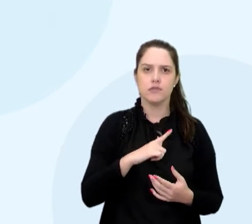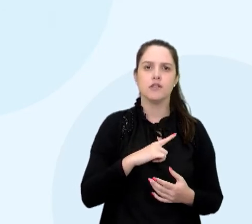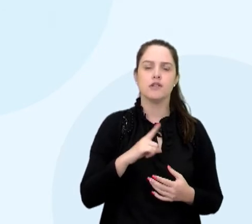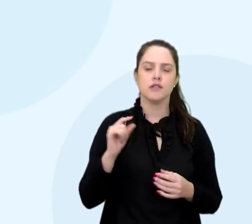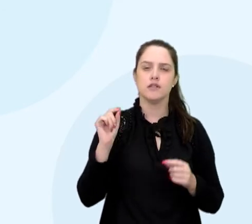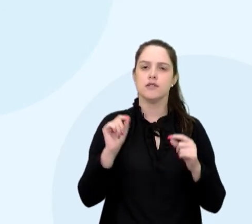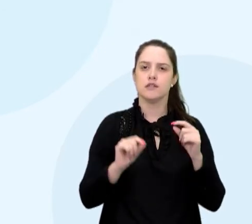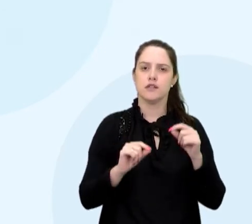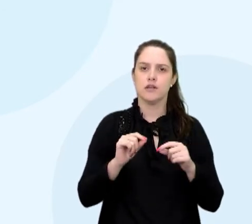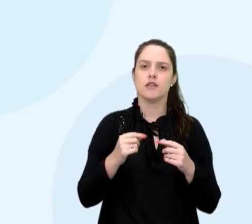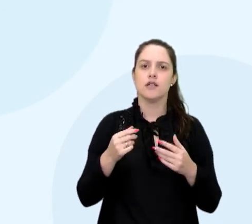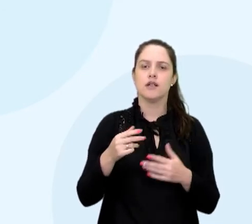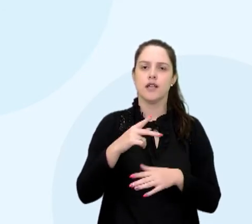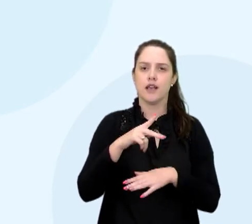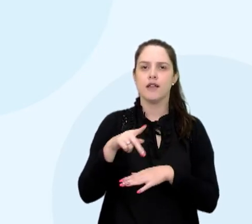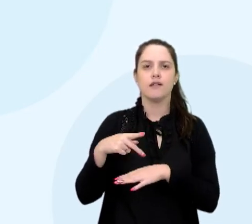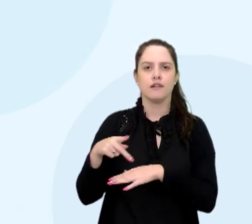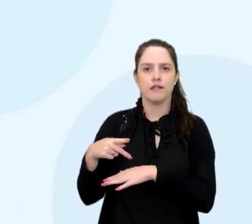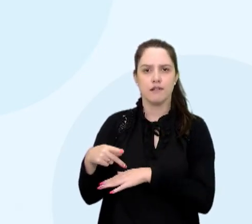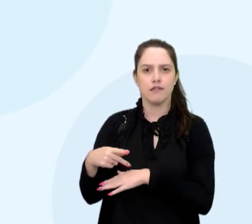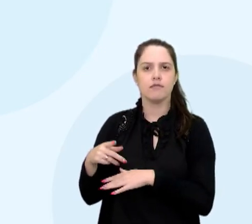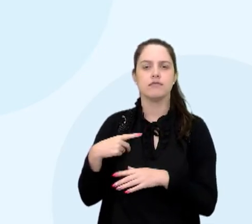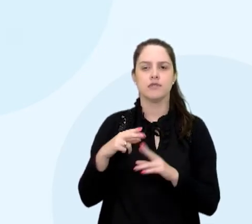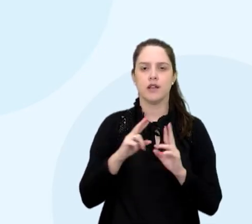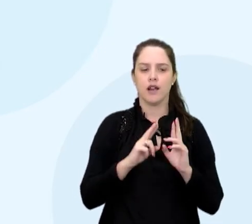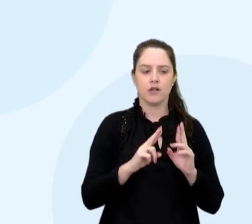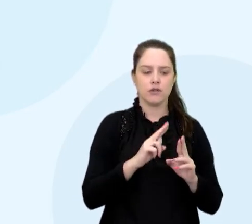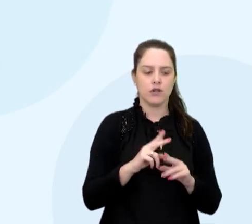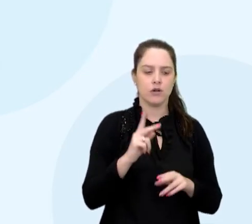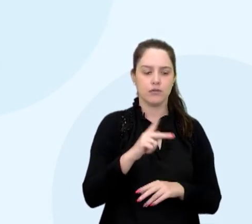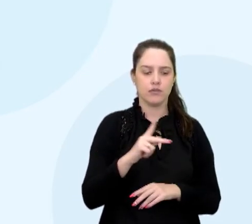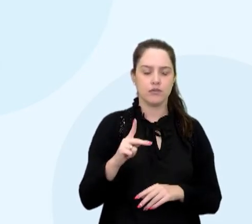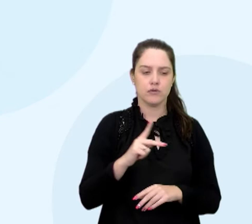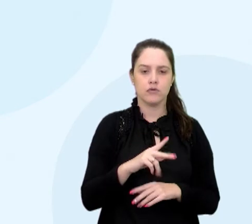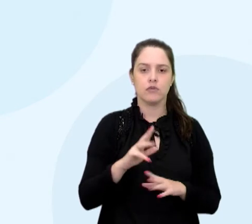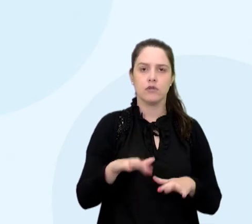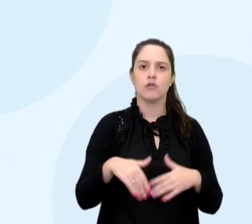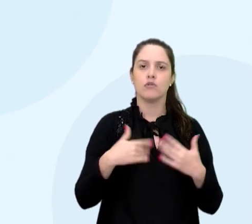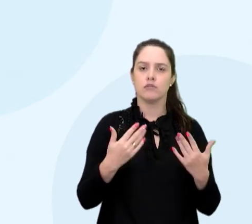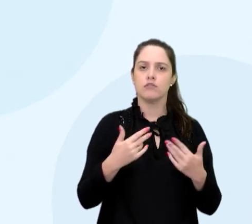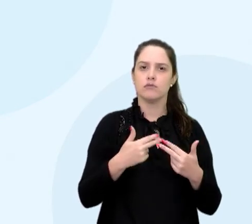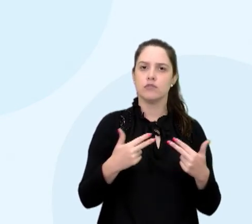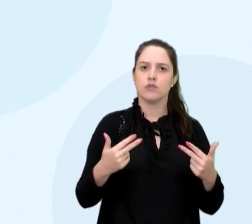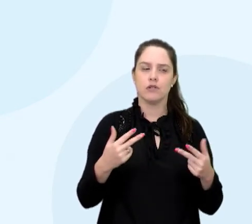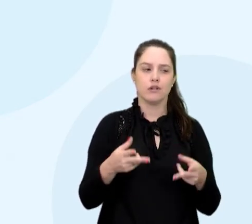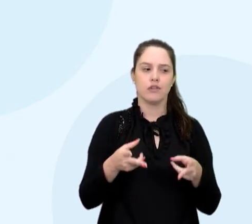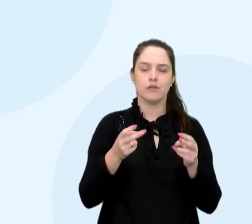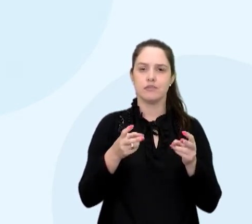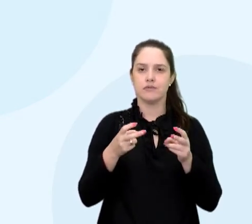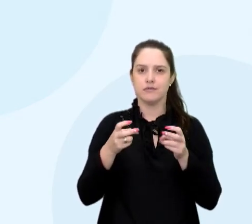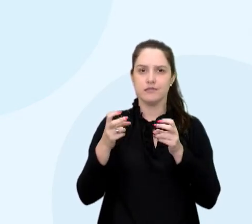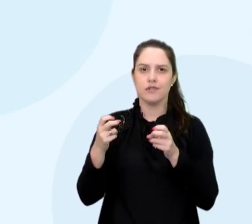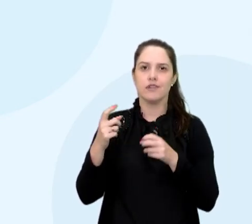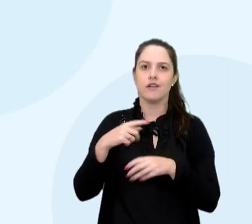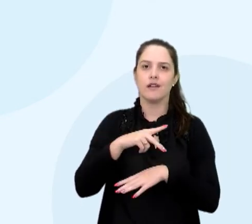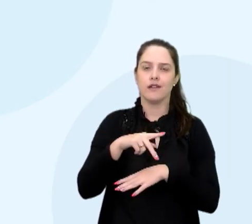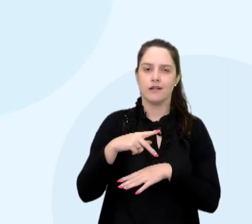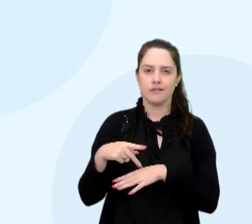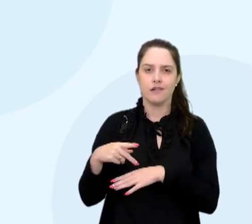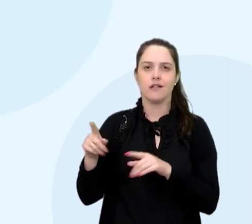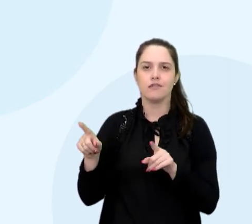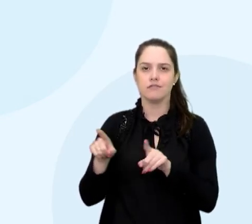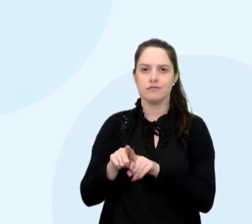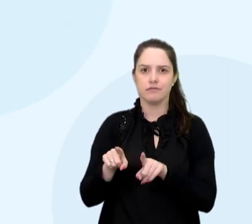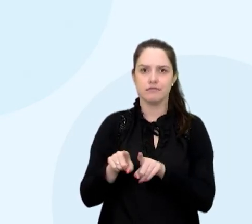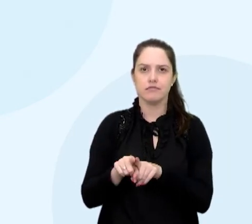da imprensa internacional, que também está relacionado com o professor Mauro Marcel, no Observatório de Imprensa Internacional. E aí,